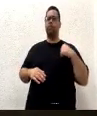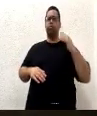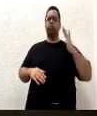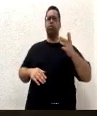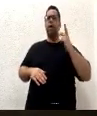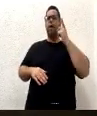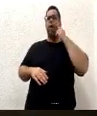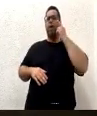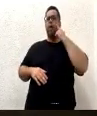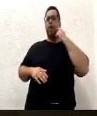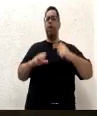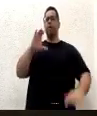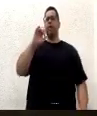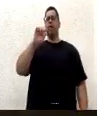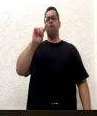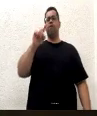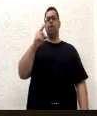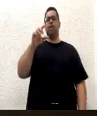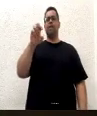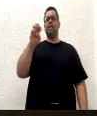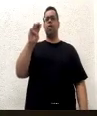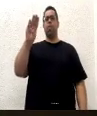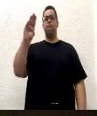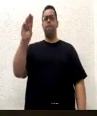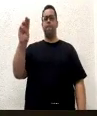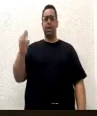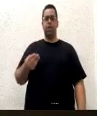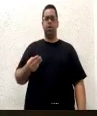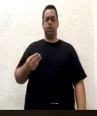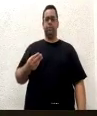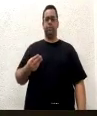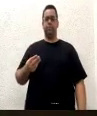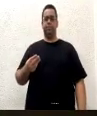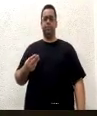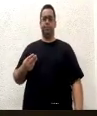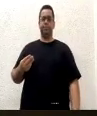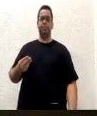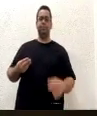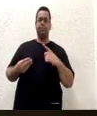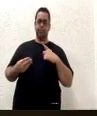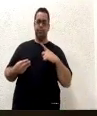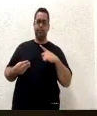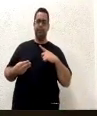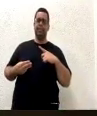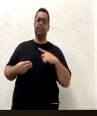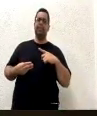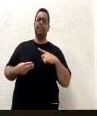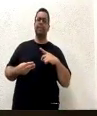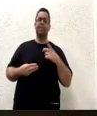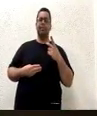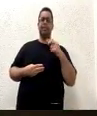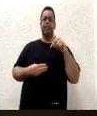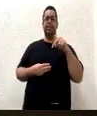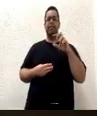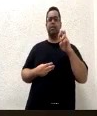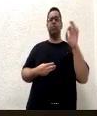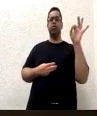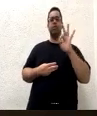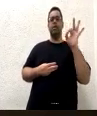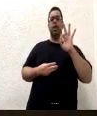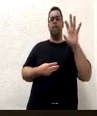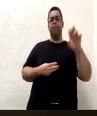mais de meio milhão de pessoas contaminadas, com vários óbitos, 75 confirmados, enfim, os números e